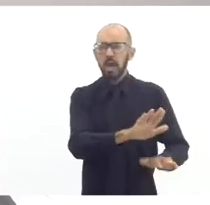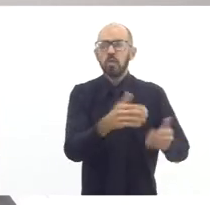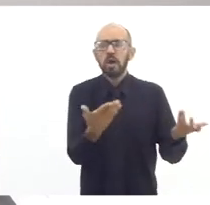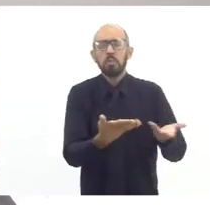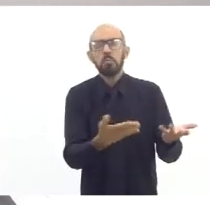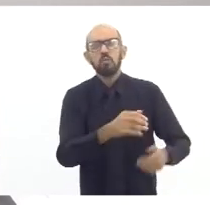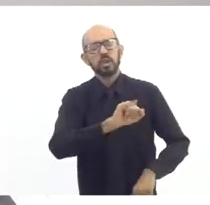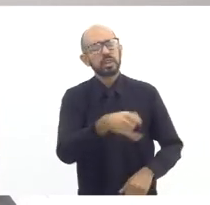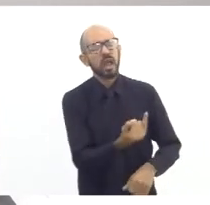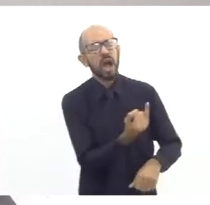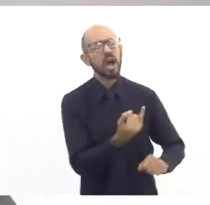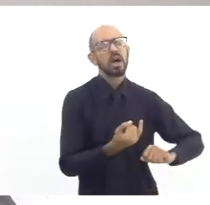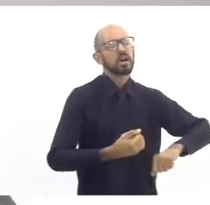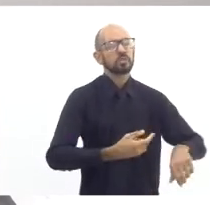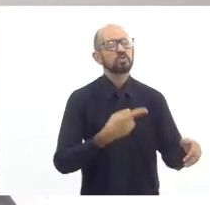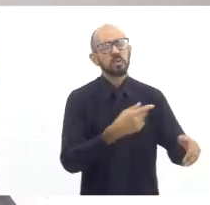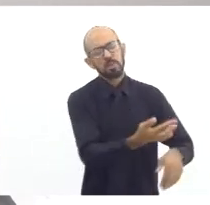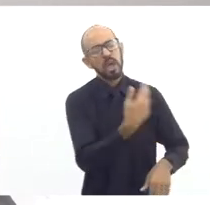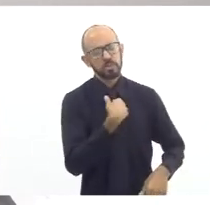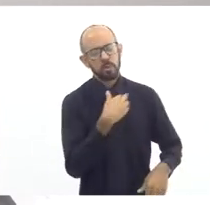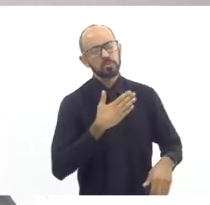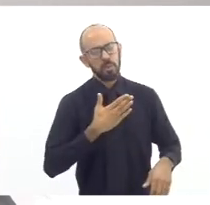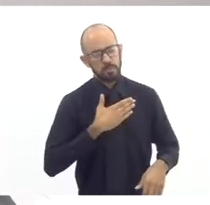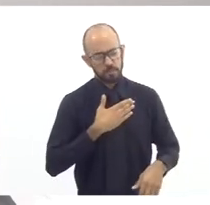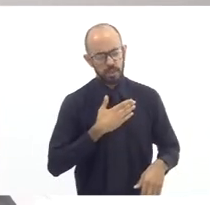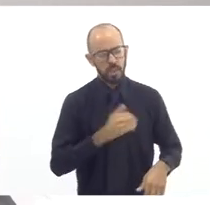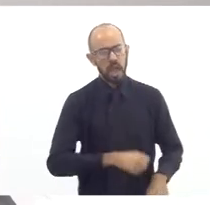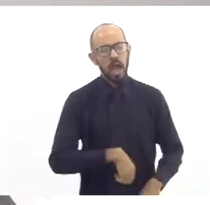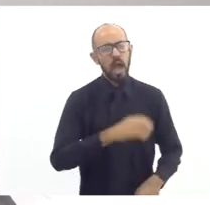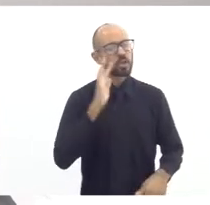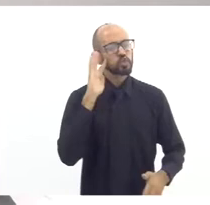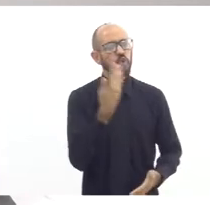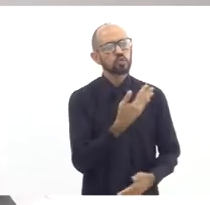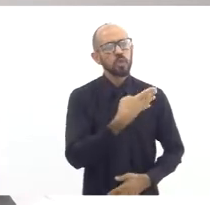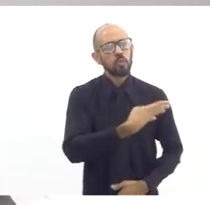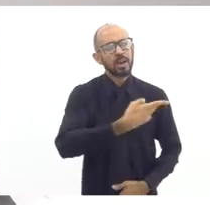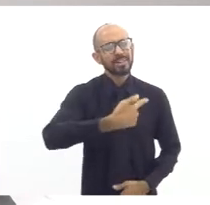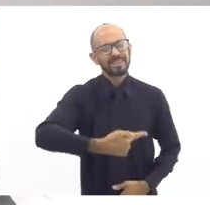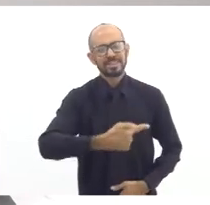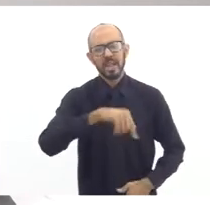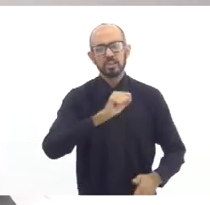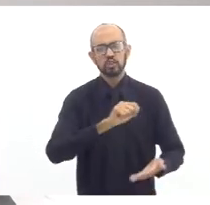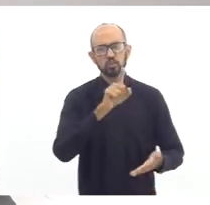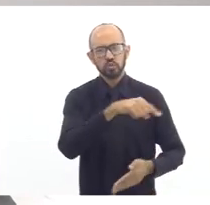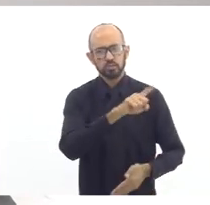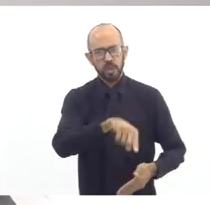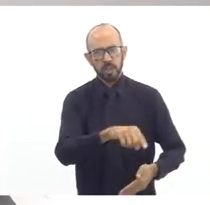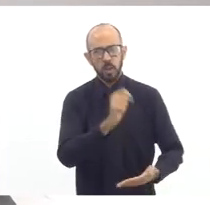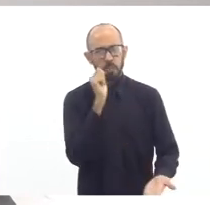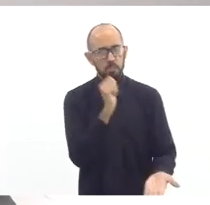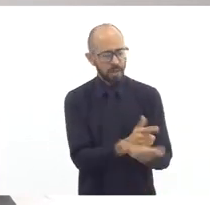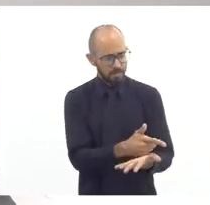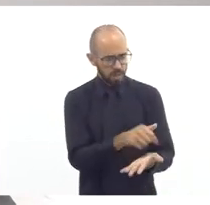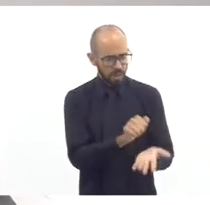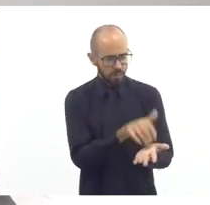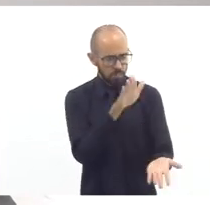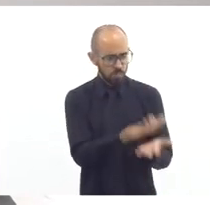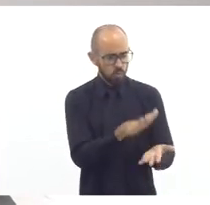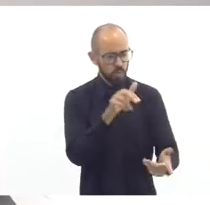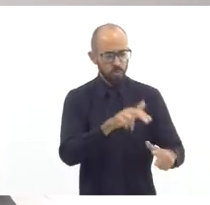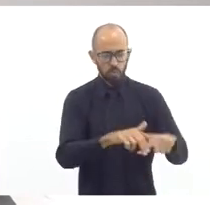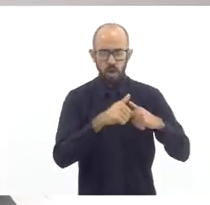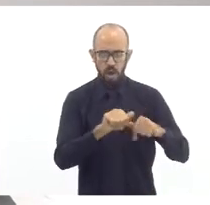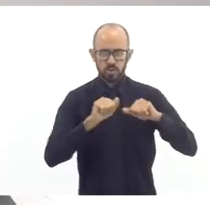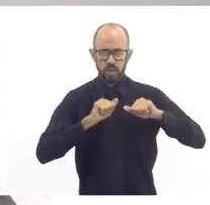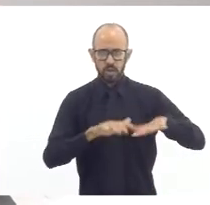esse aqui. A resolução 4720 da Getransp suspendeu a exigibilidade do pagamento da multa em razão do estado de calamidade